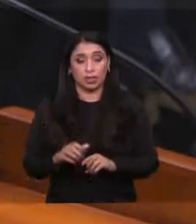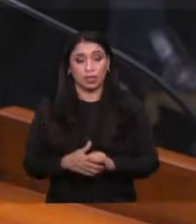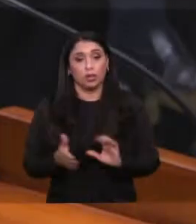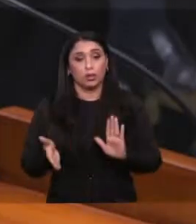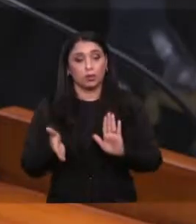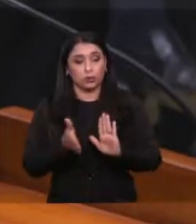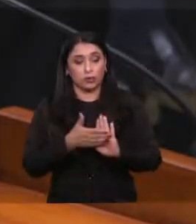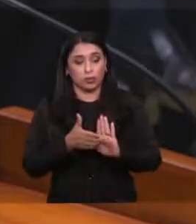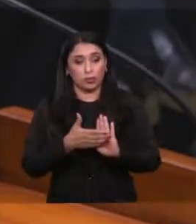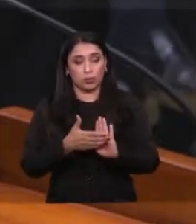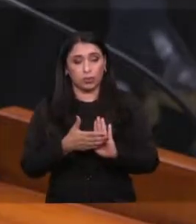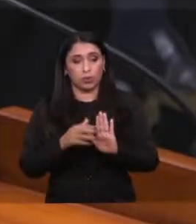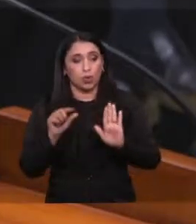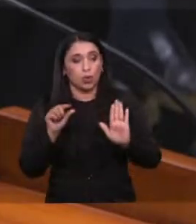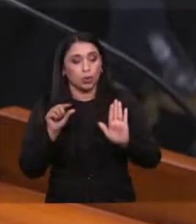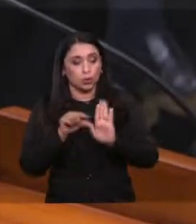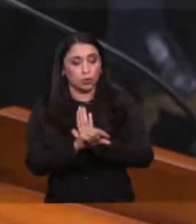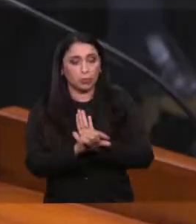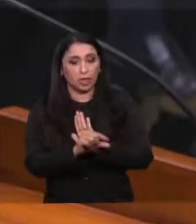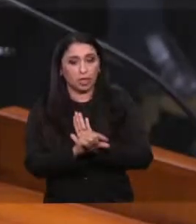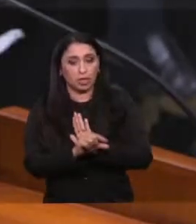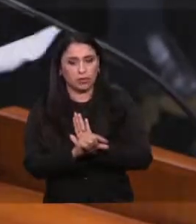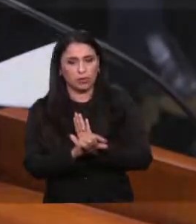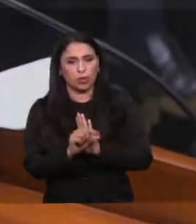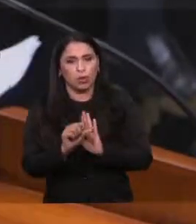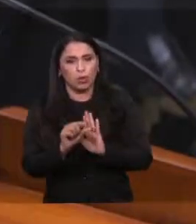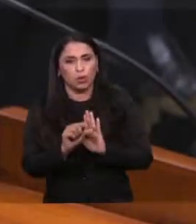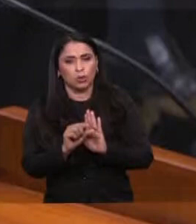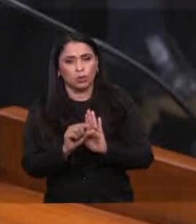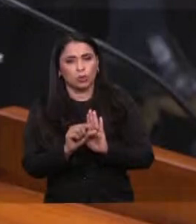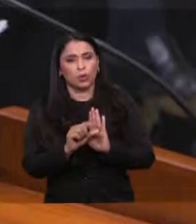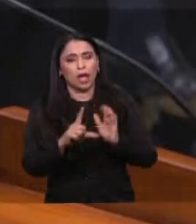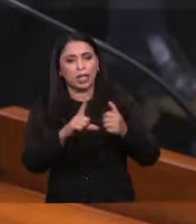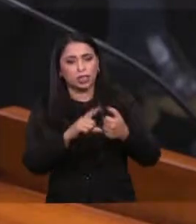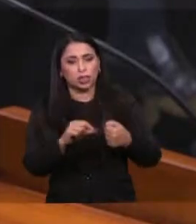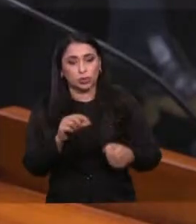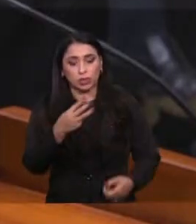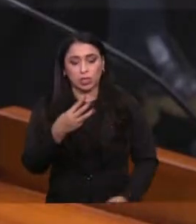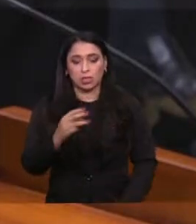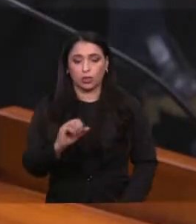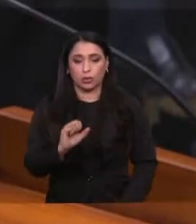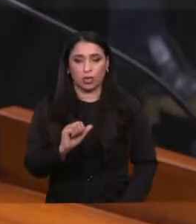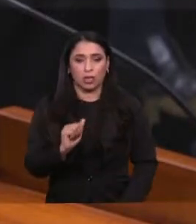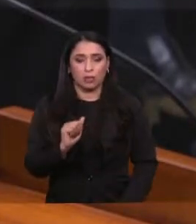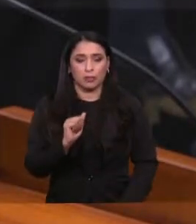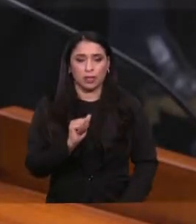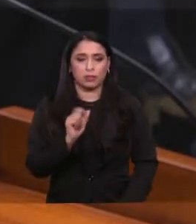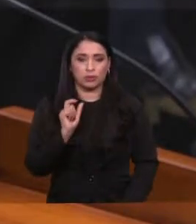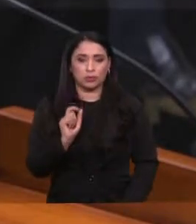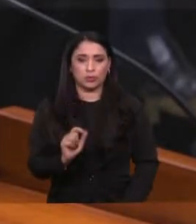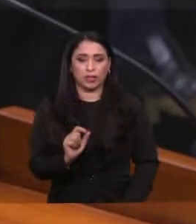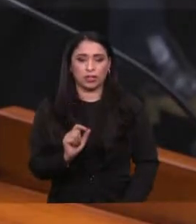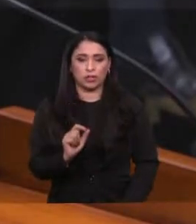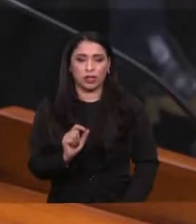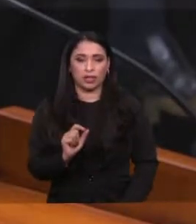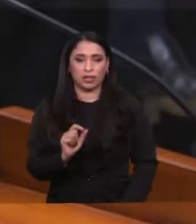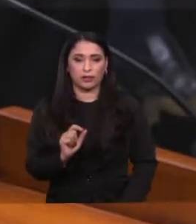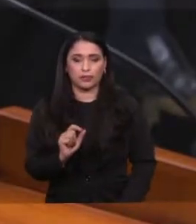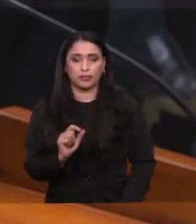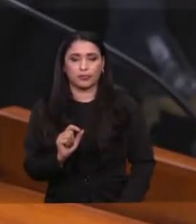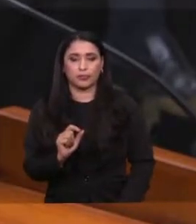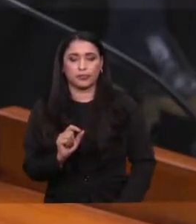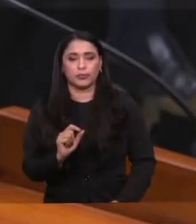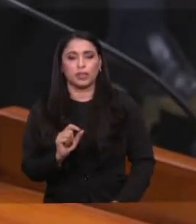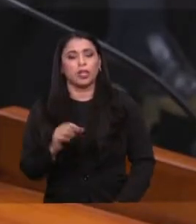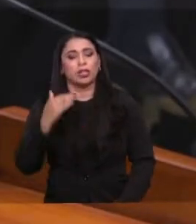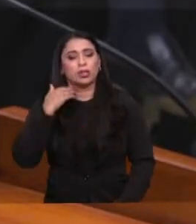posto no parágrafo, no início do artigo 3º-A, que é vedada a